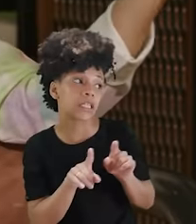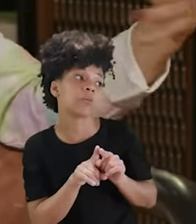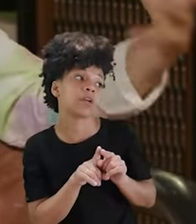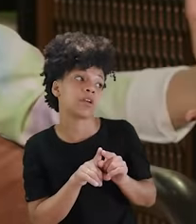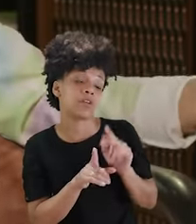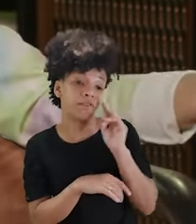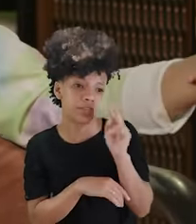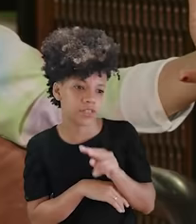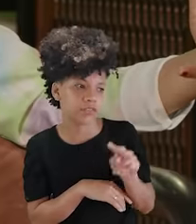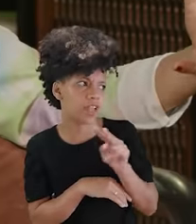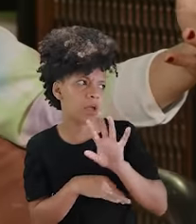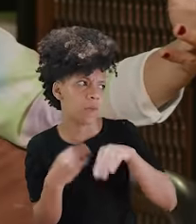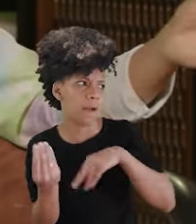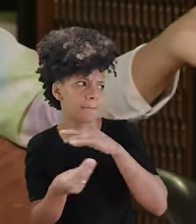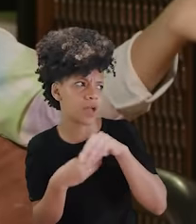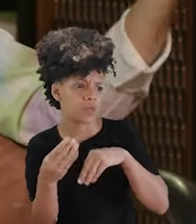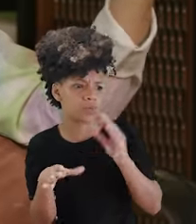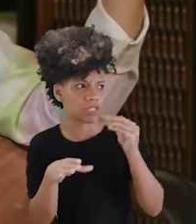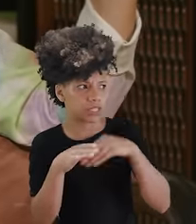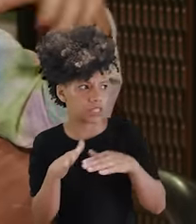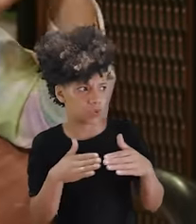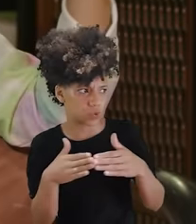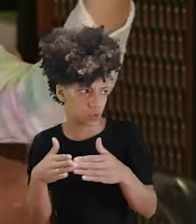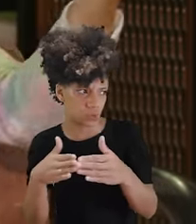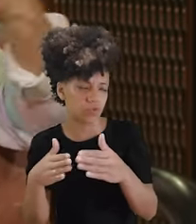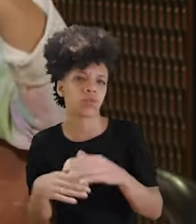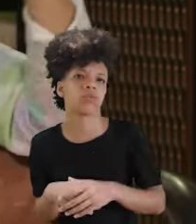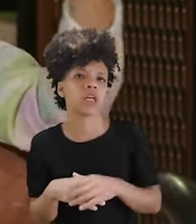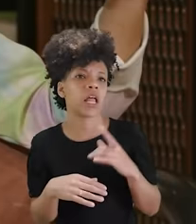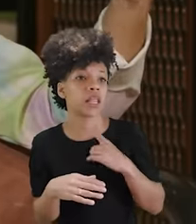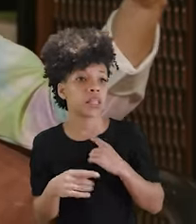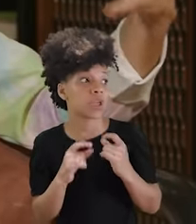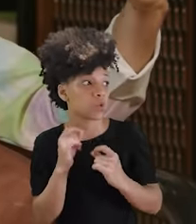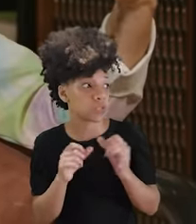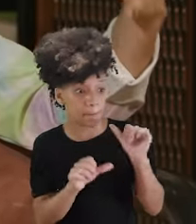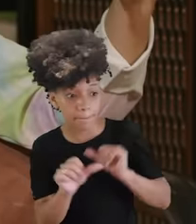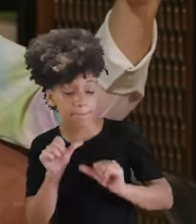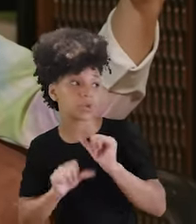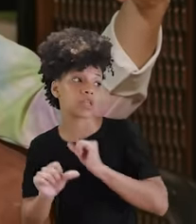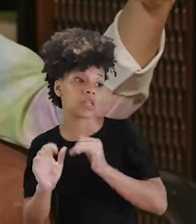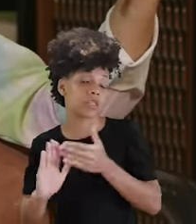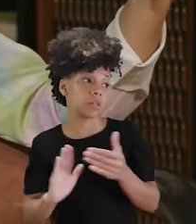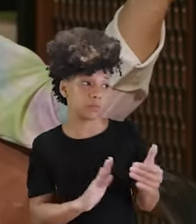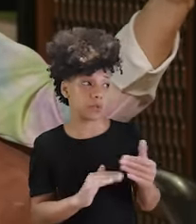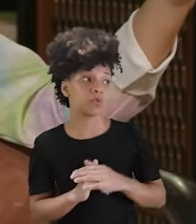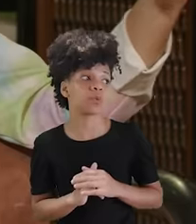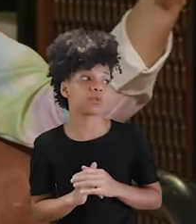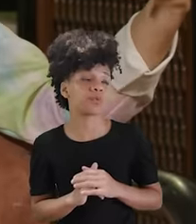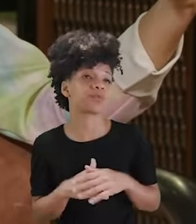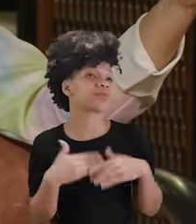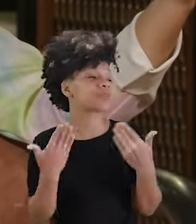situações estão sendo mudadas ali e aí o tripulante fica né